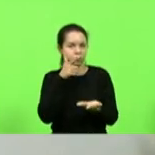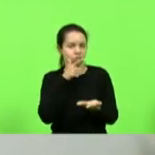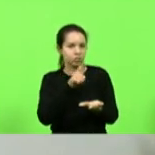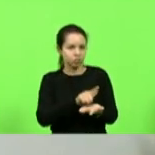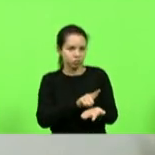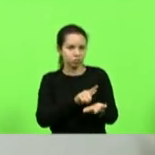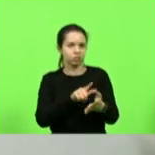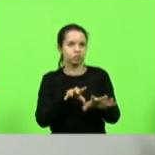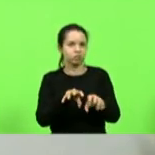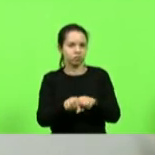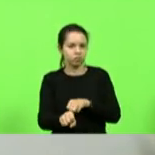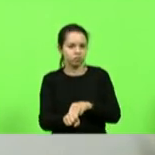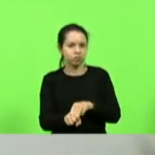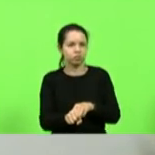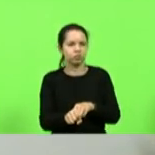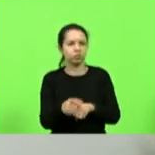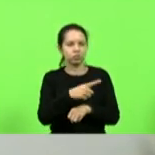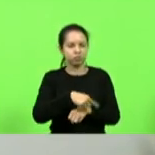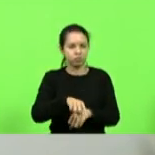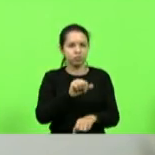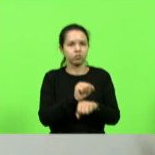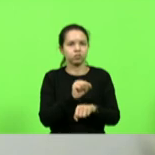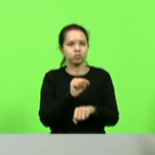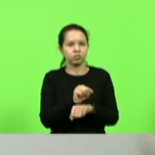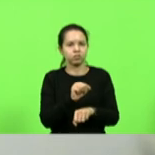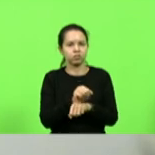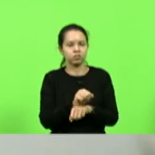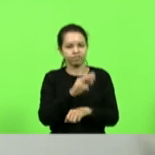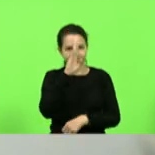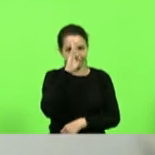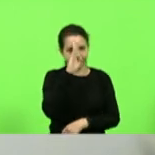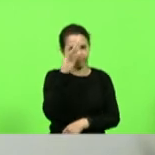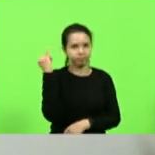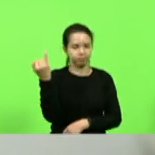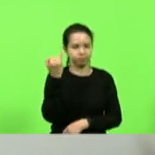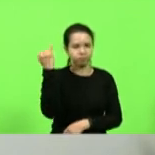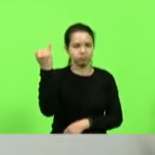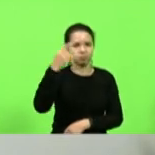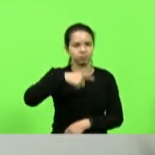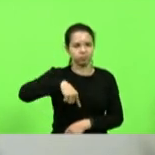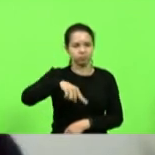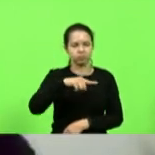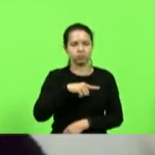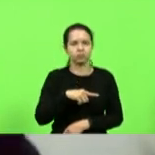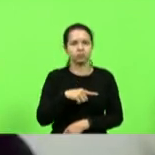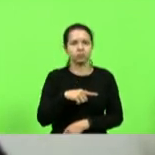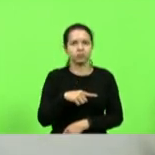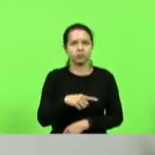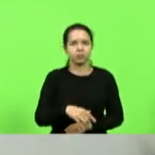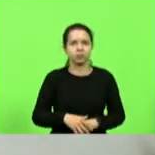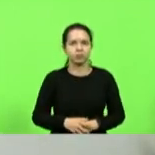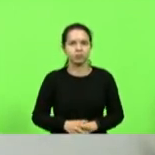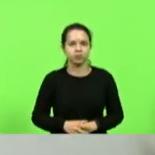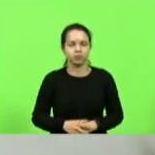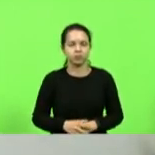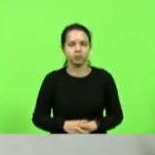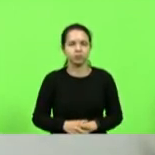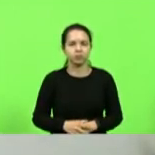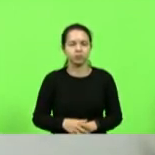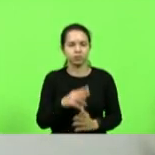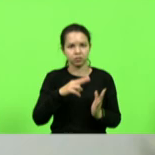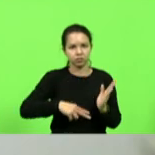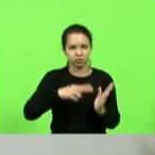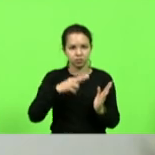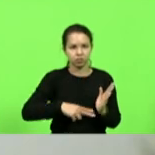nós temos como expectativa. Então, é fundamental que nós não tenhamos a leitura de